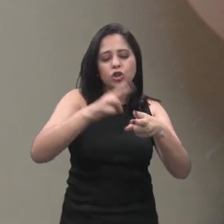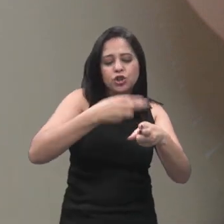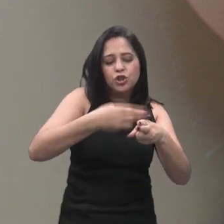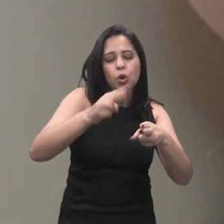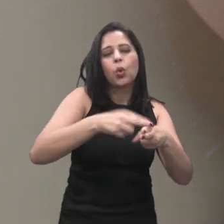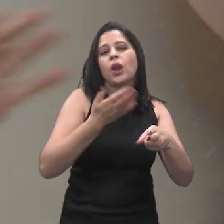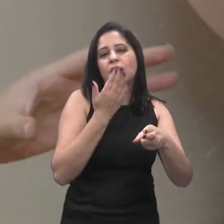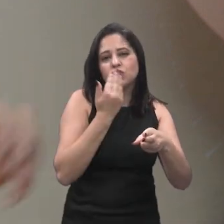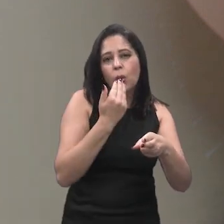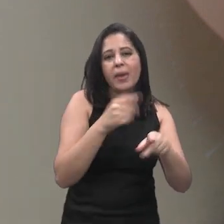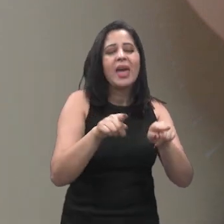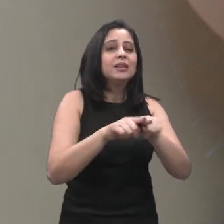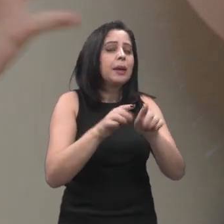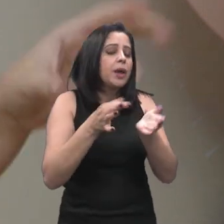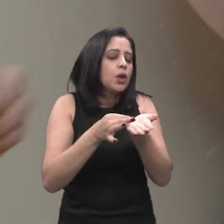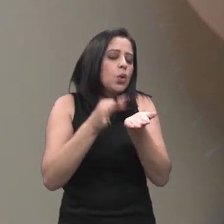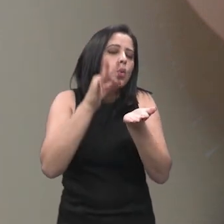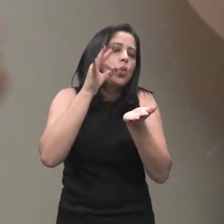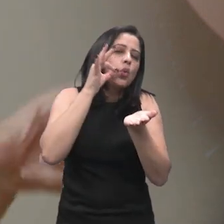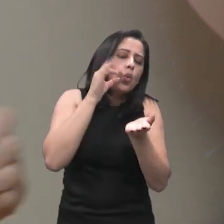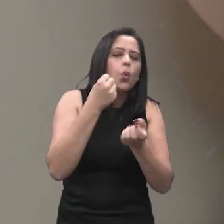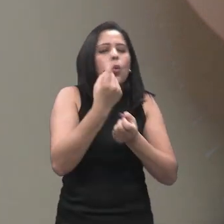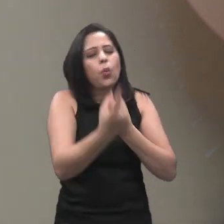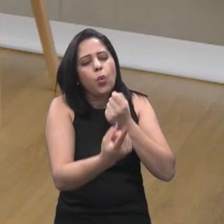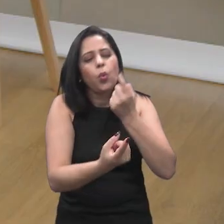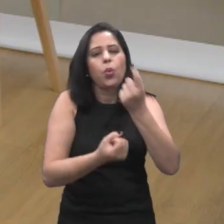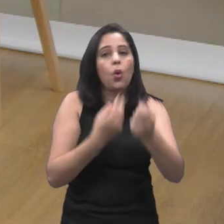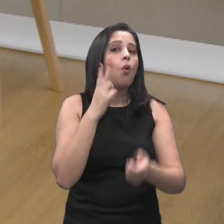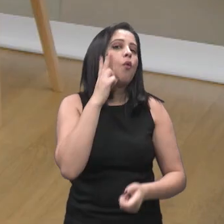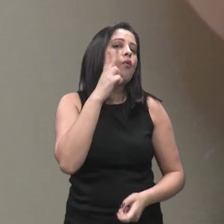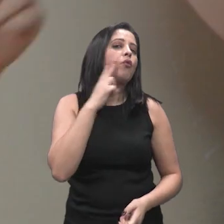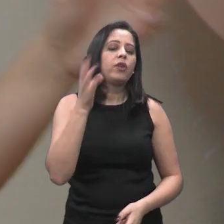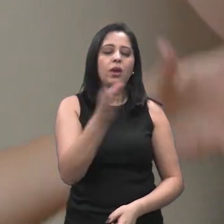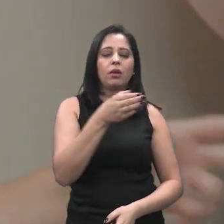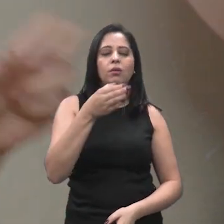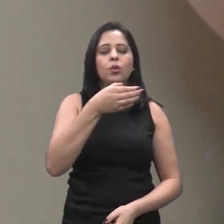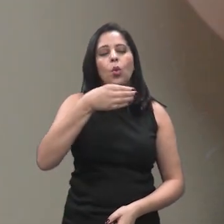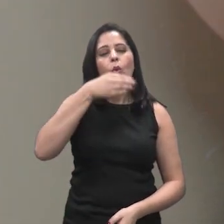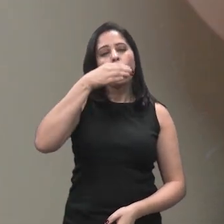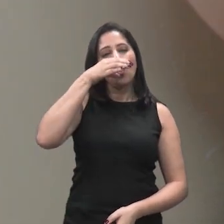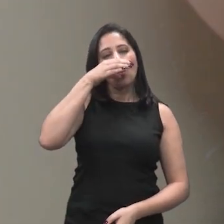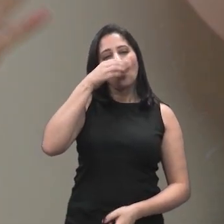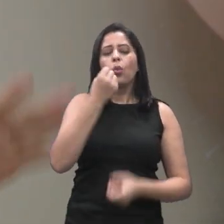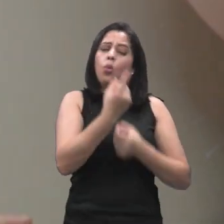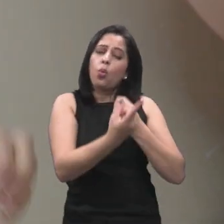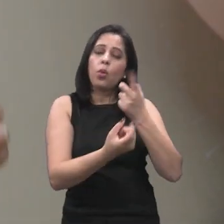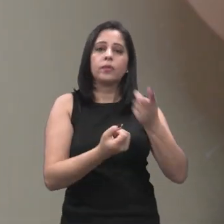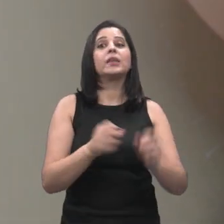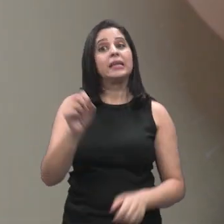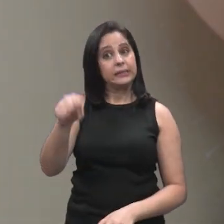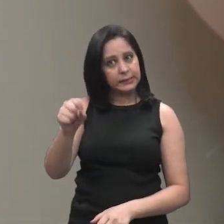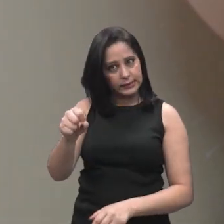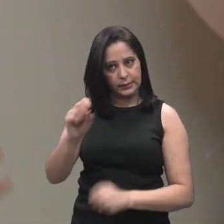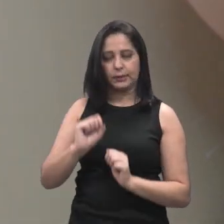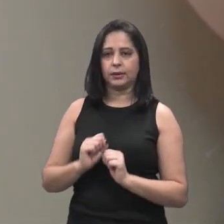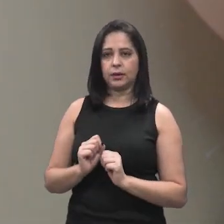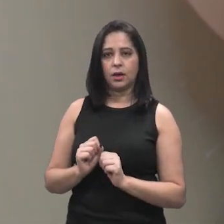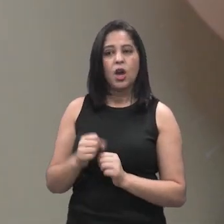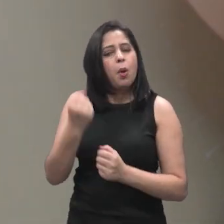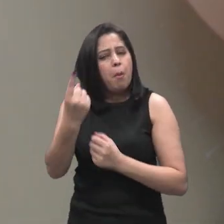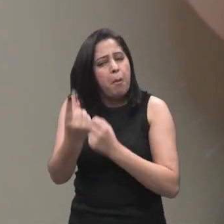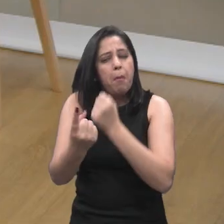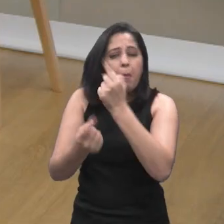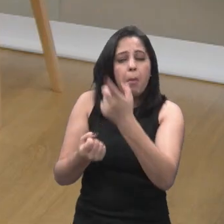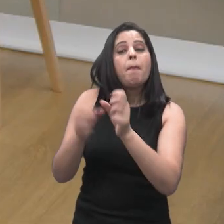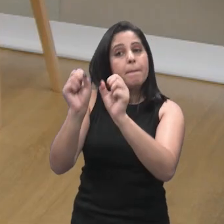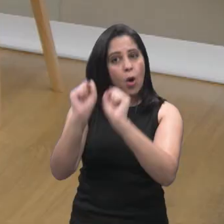tá regradinho, não tem problema de vez em quando comer um chocolate. Quem gosta de café também tomar um cafezinho, beber um vinho.